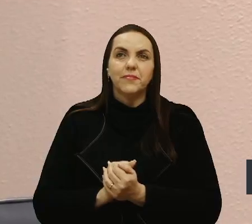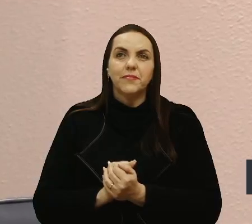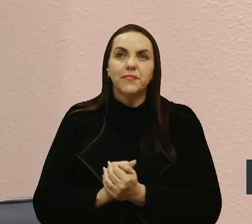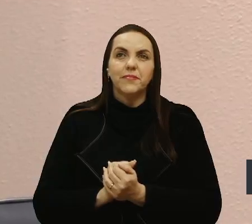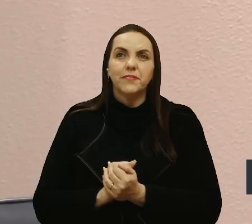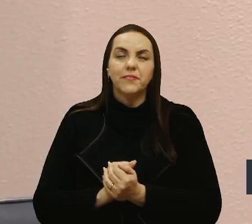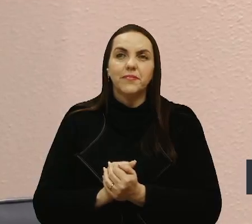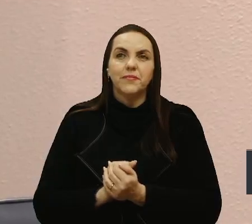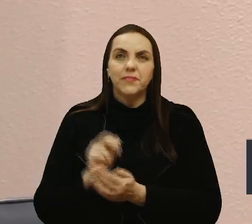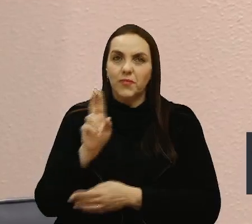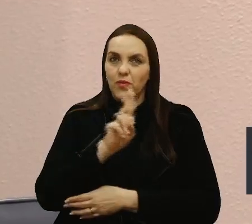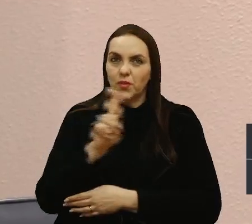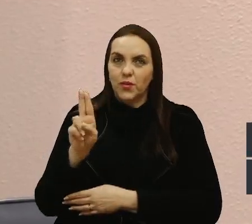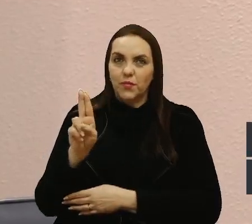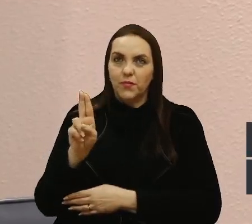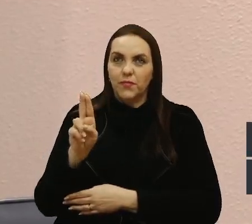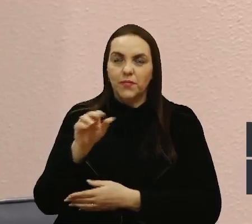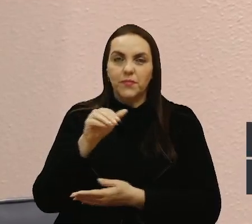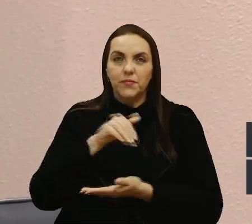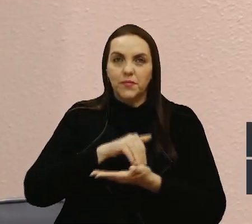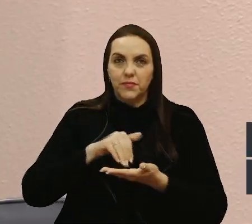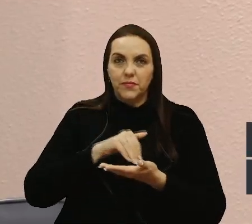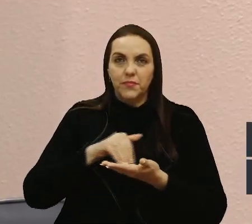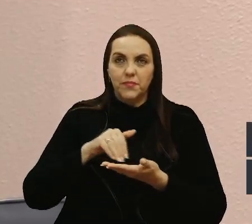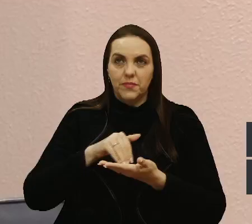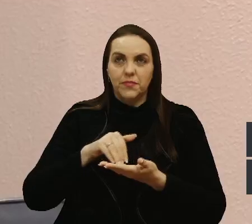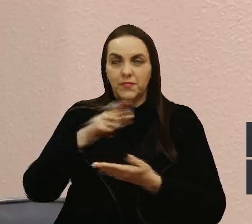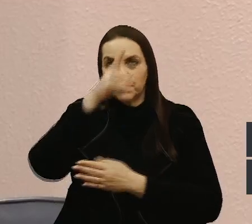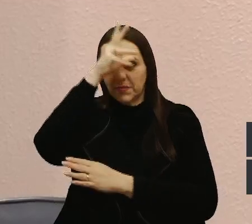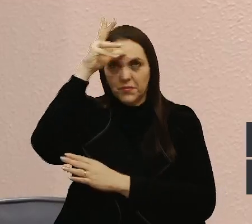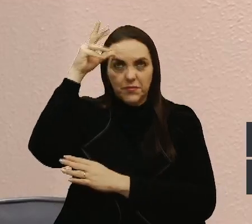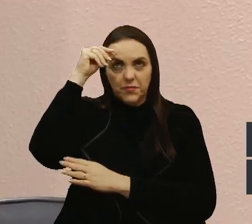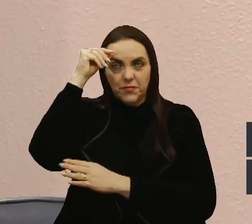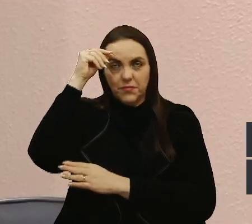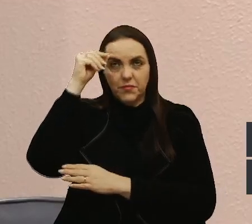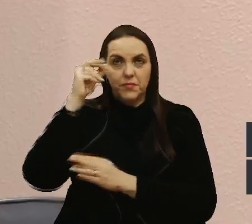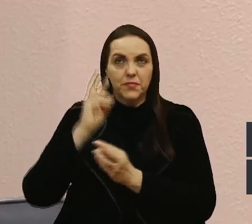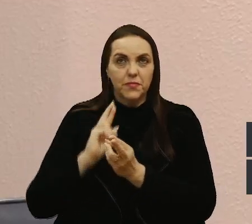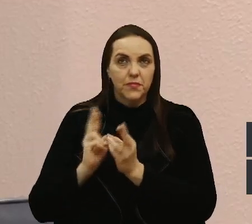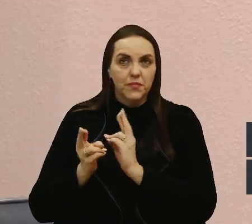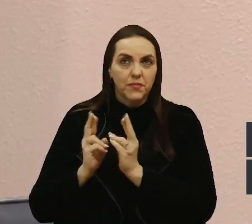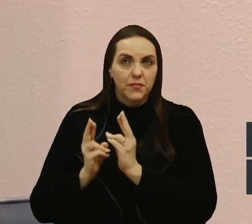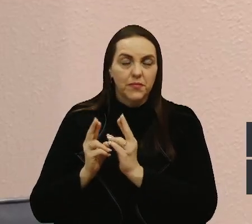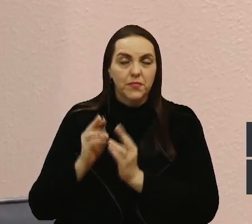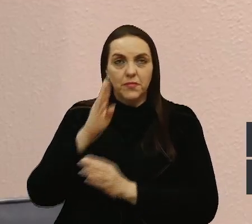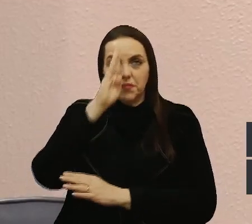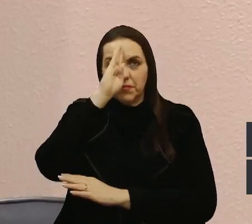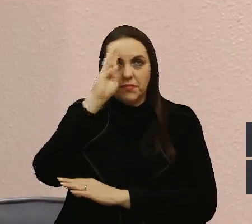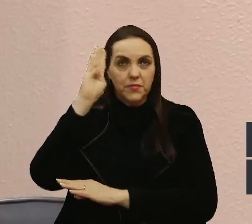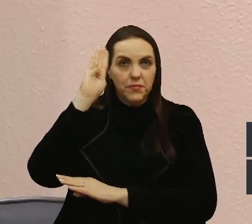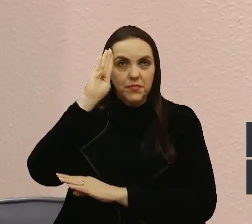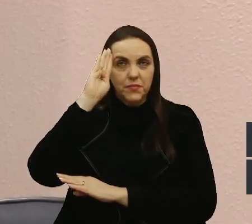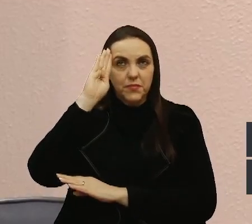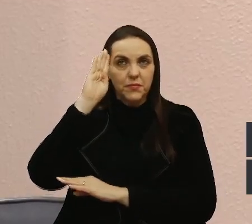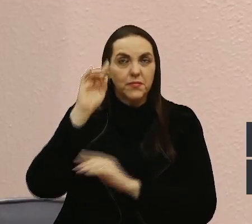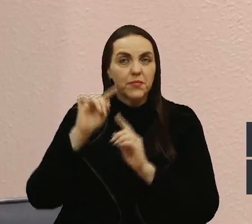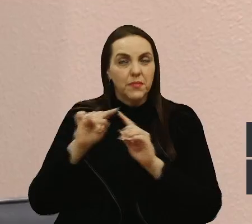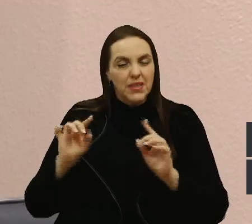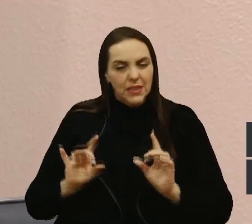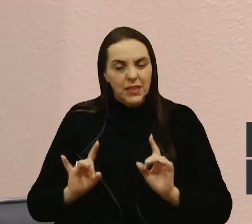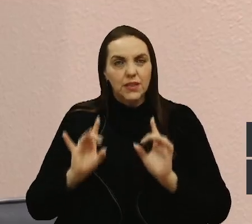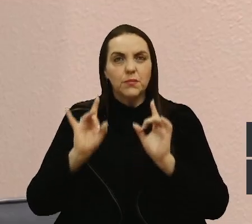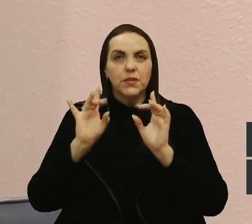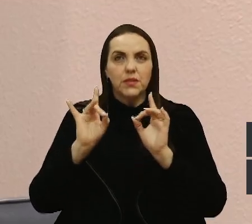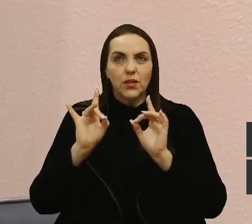em nominal ao secretário municipal de urbanismo, secretário Adriano Bressan, mas em especial